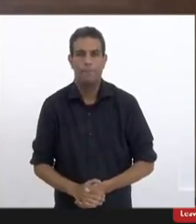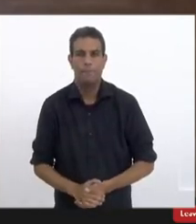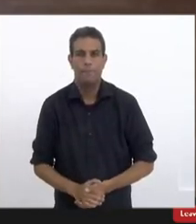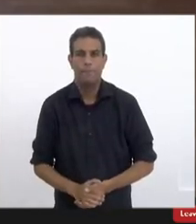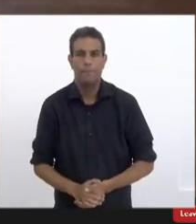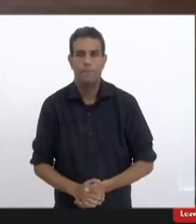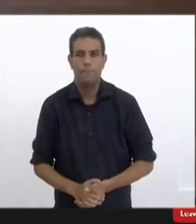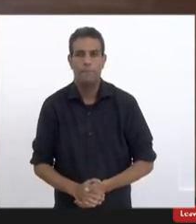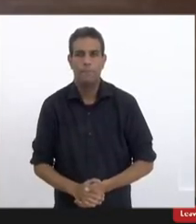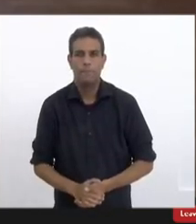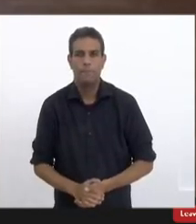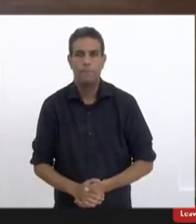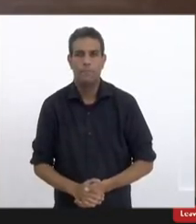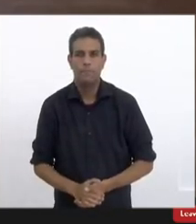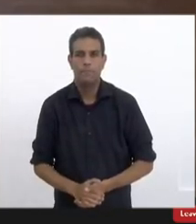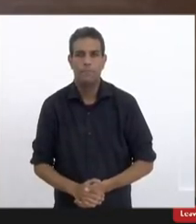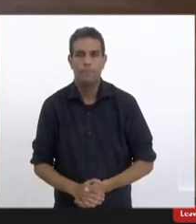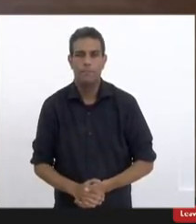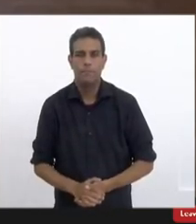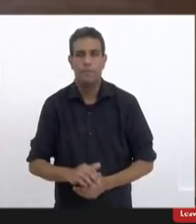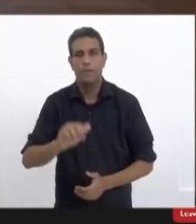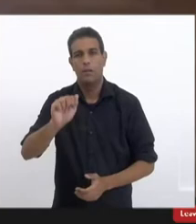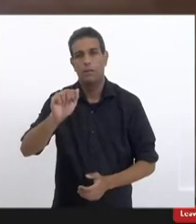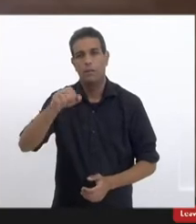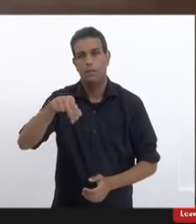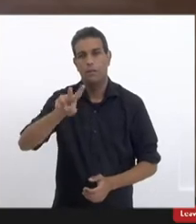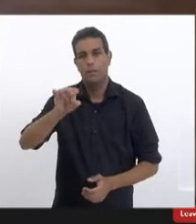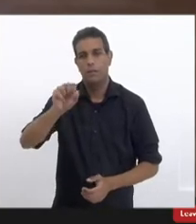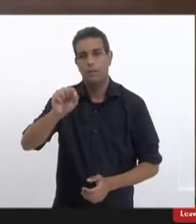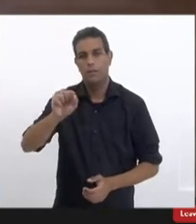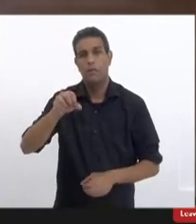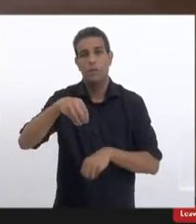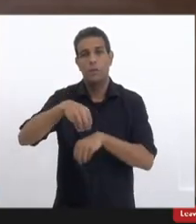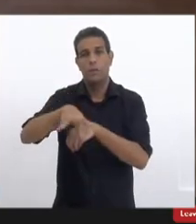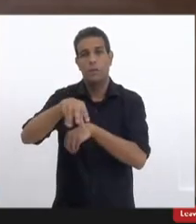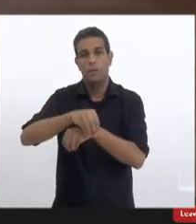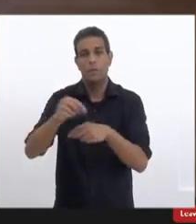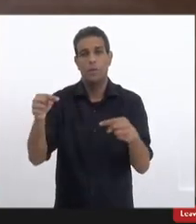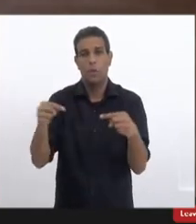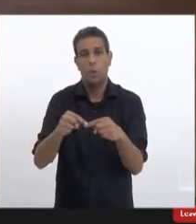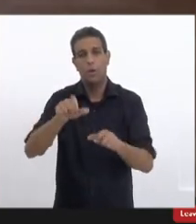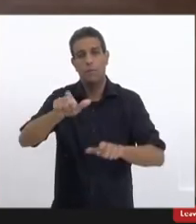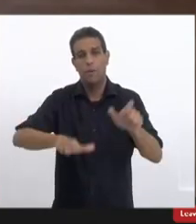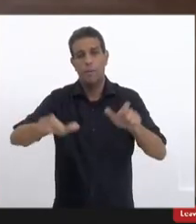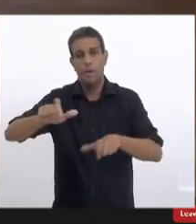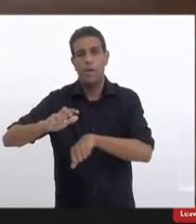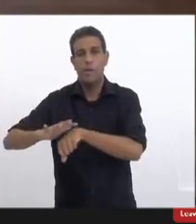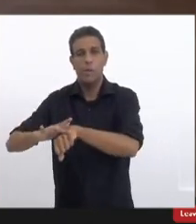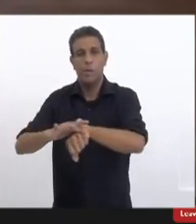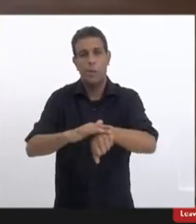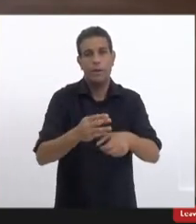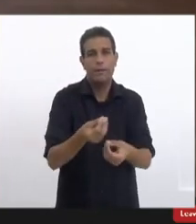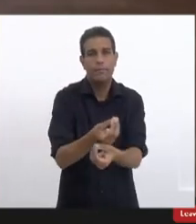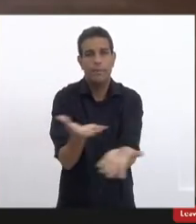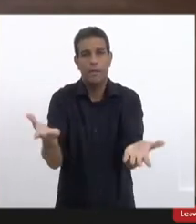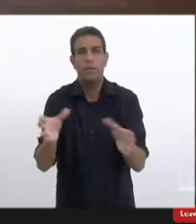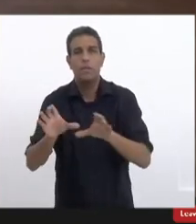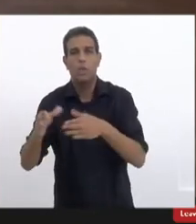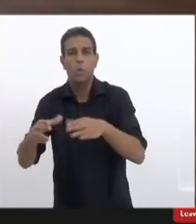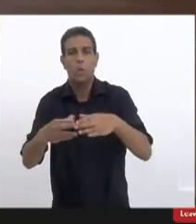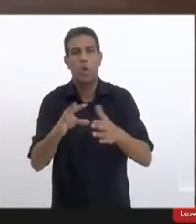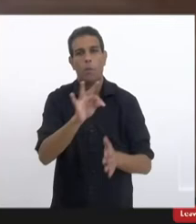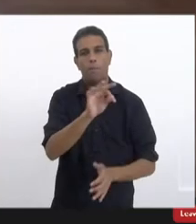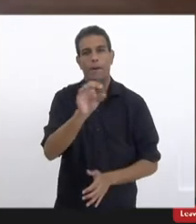Bom, a Anvisa, ela diz que no processo de admissão do residente, instituições, as comunidades terapêuticas